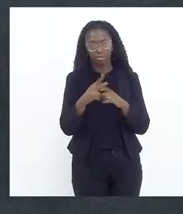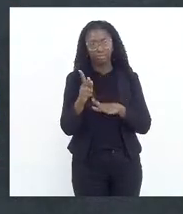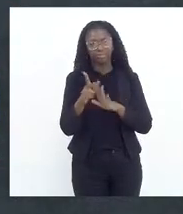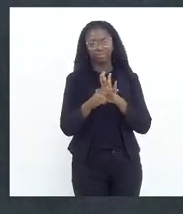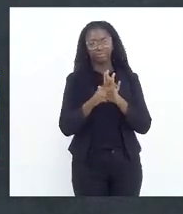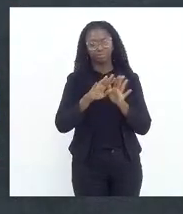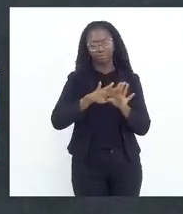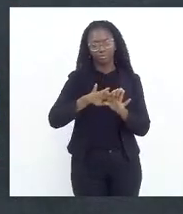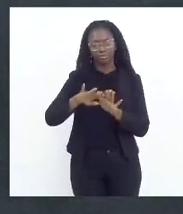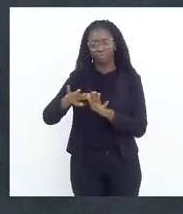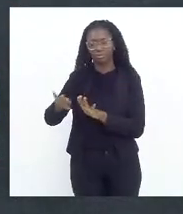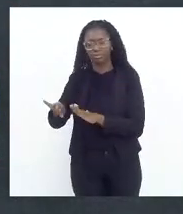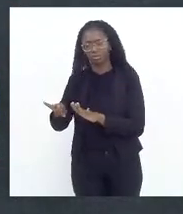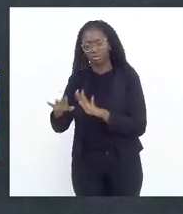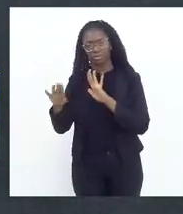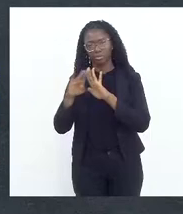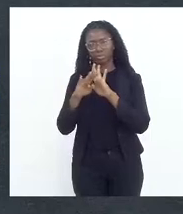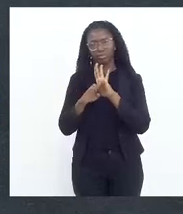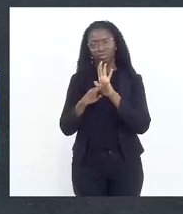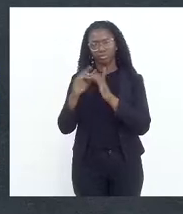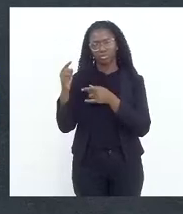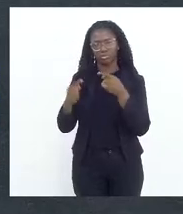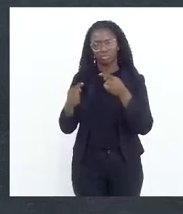de pauta, porque